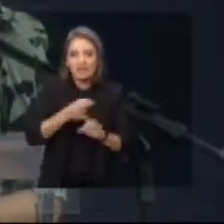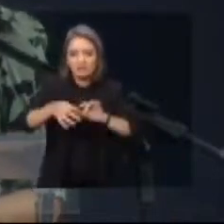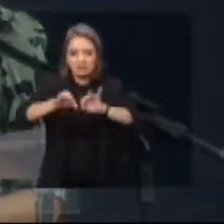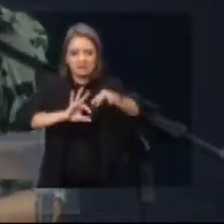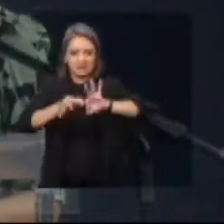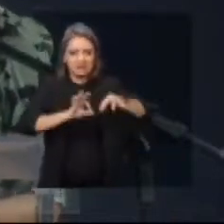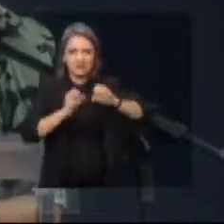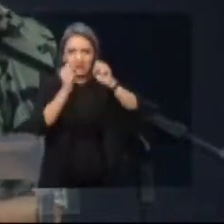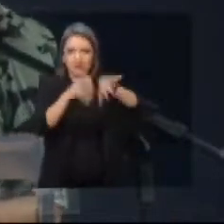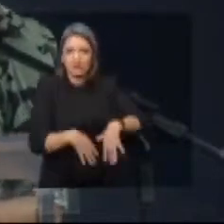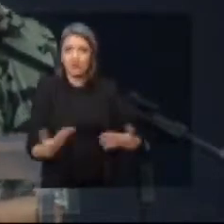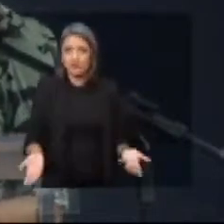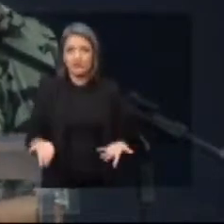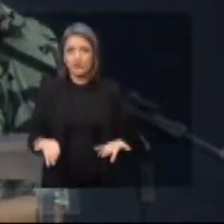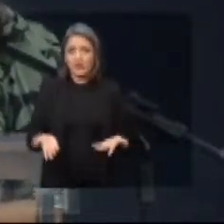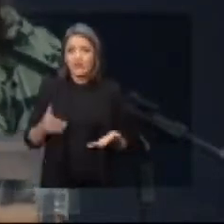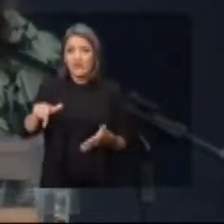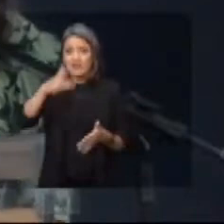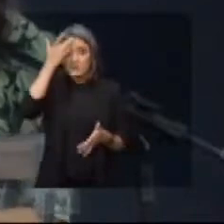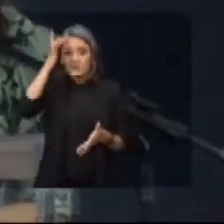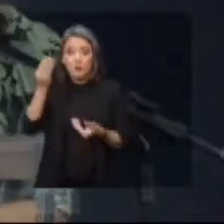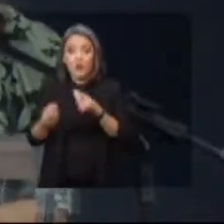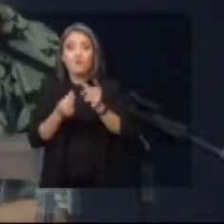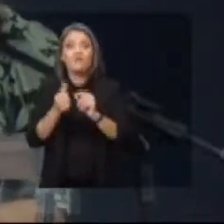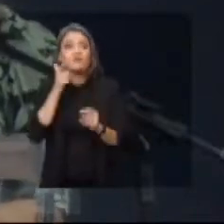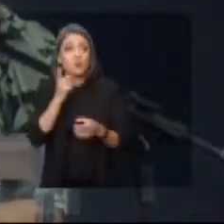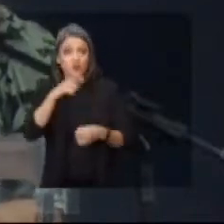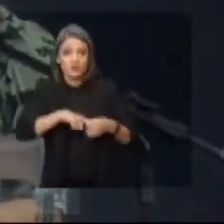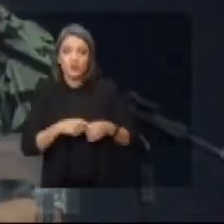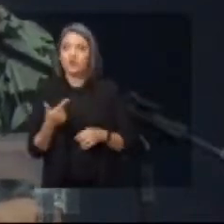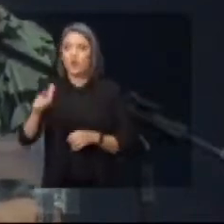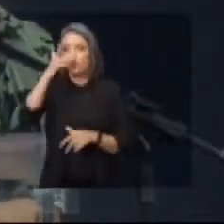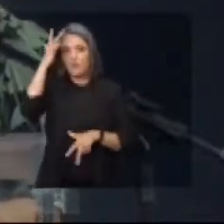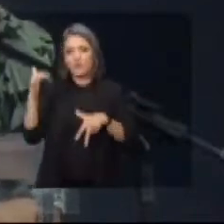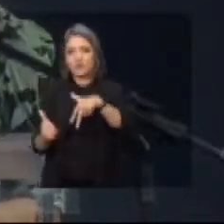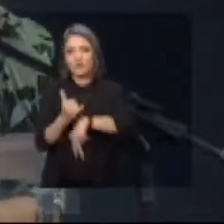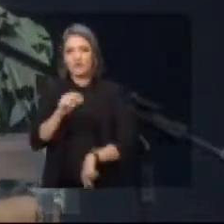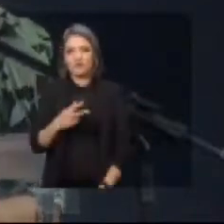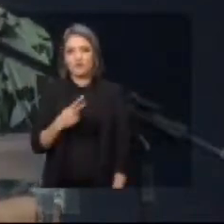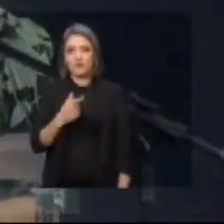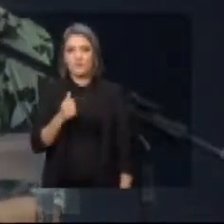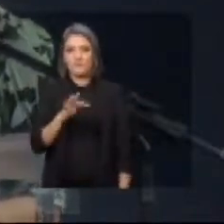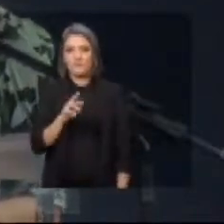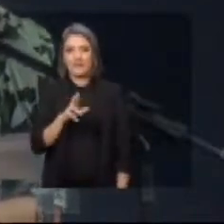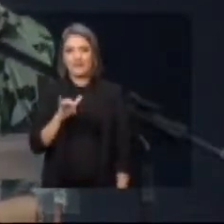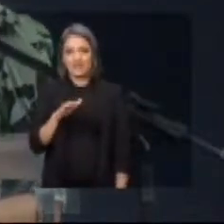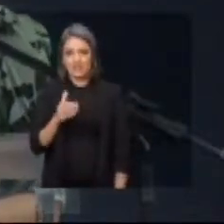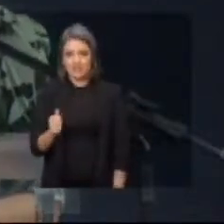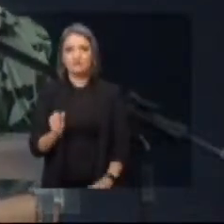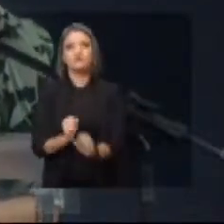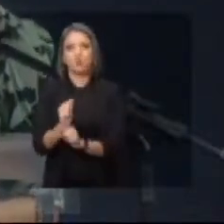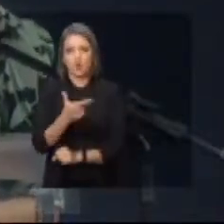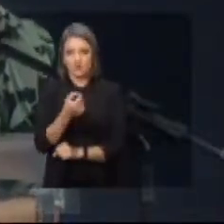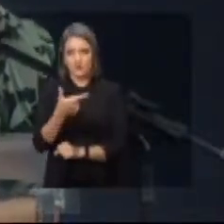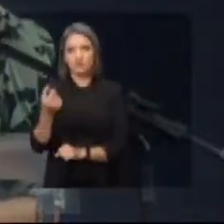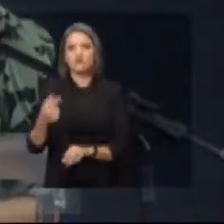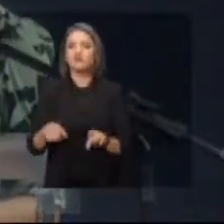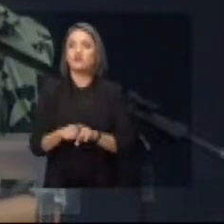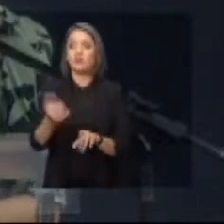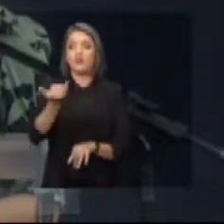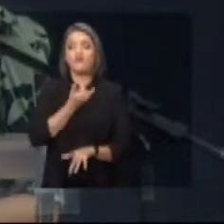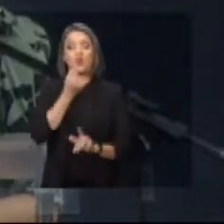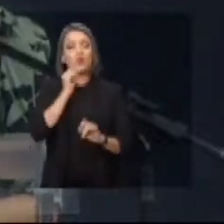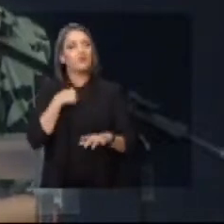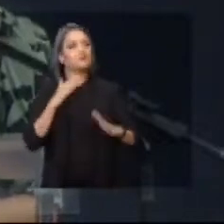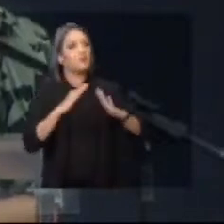bens e tão pouco que precisam fazer para reavê-los Patrícia outra vítima da situação de 2020 me diz o seguinte a gente mora nas